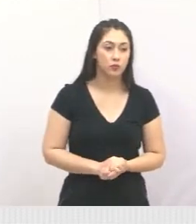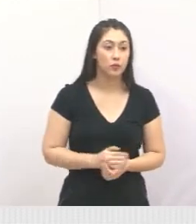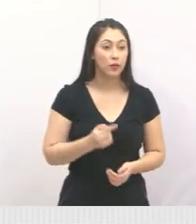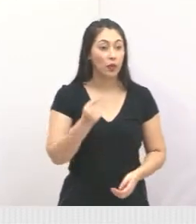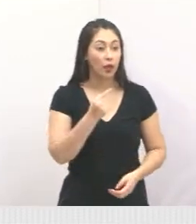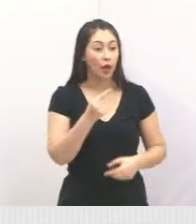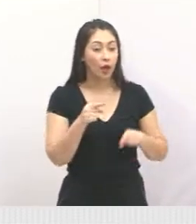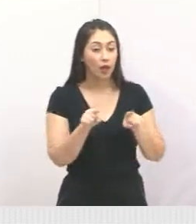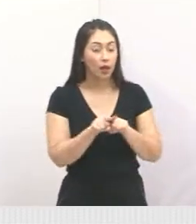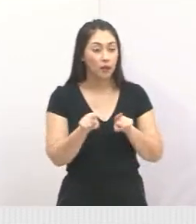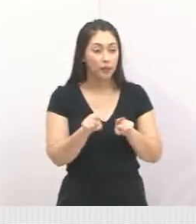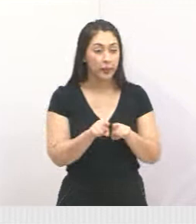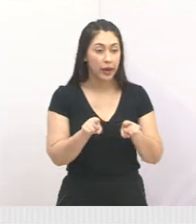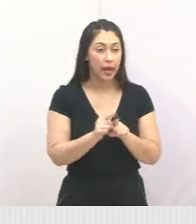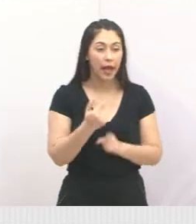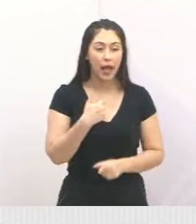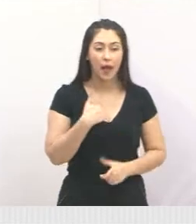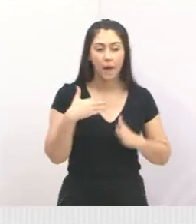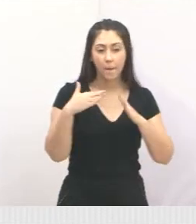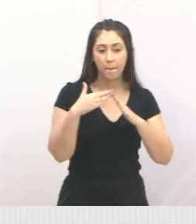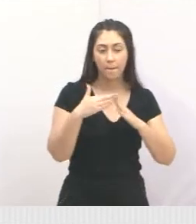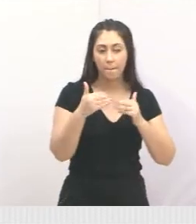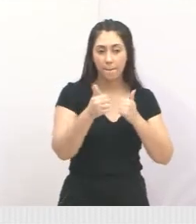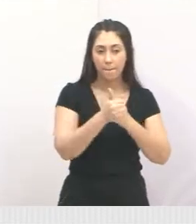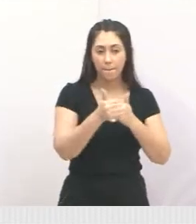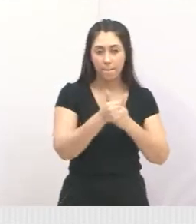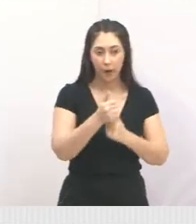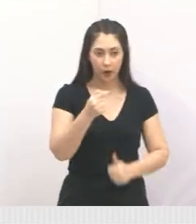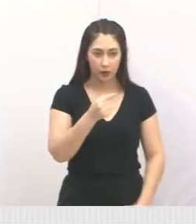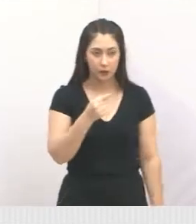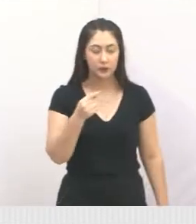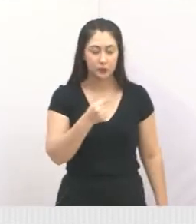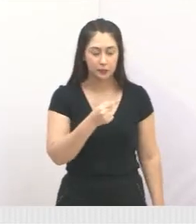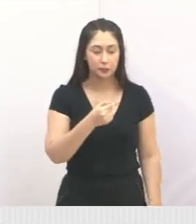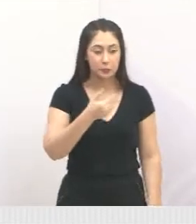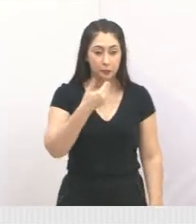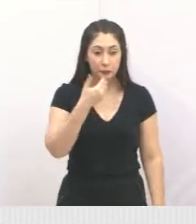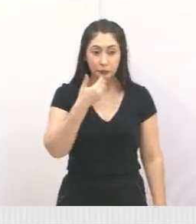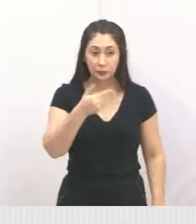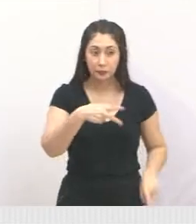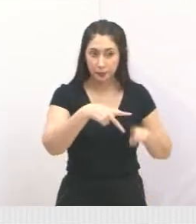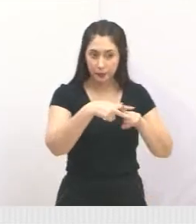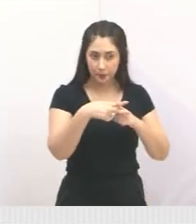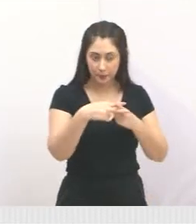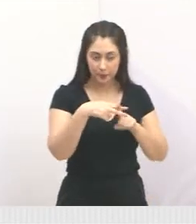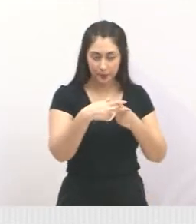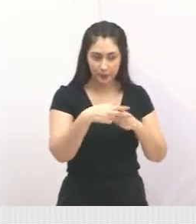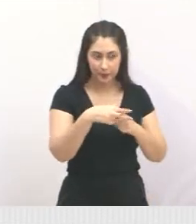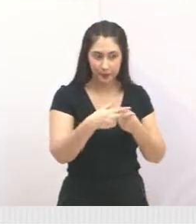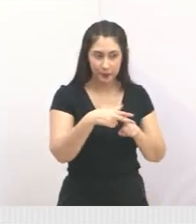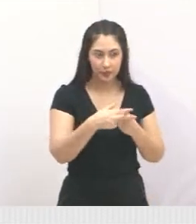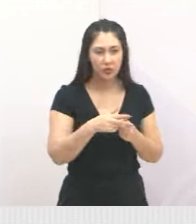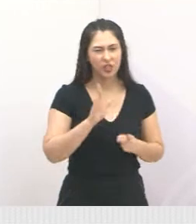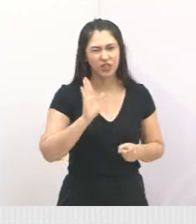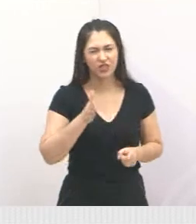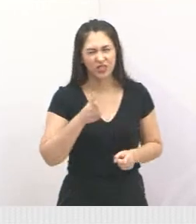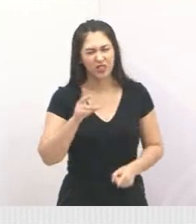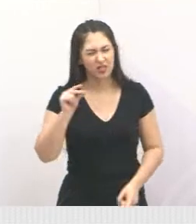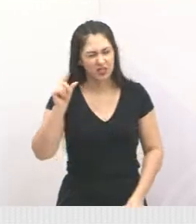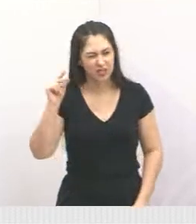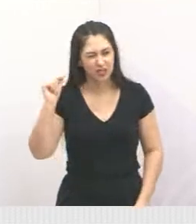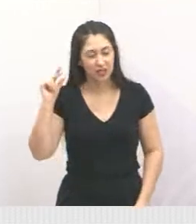Aí também, olha, eu moro perto dessa rua. Foi pedida essa manutenção asfáltica já faz um